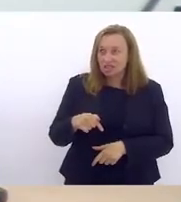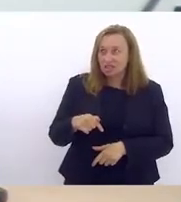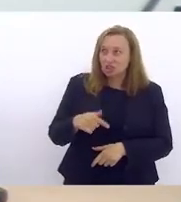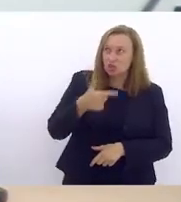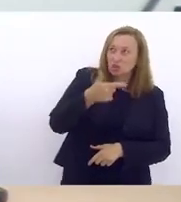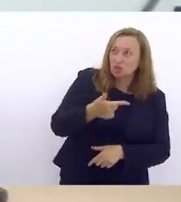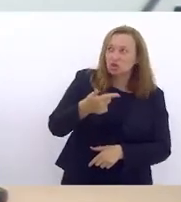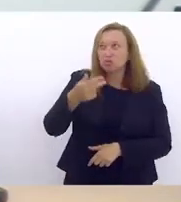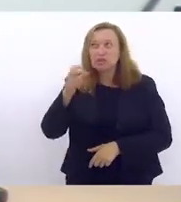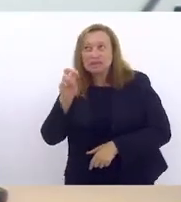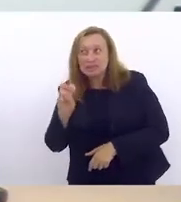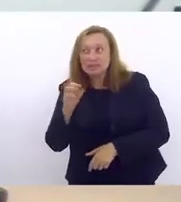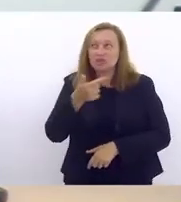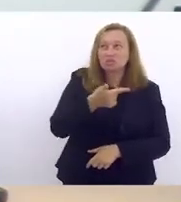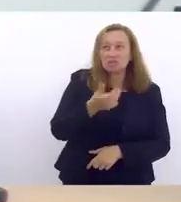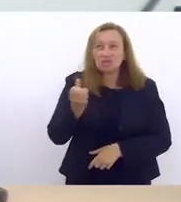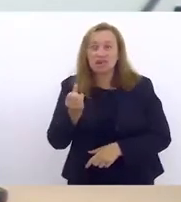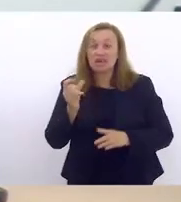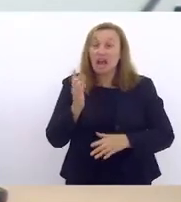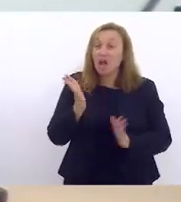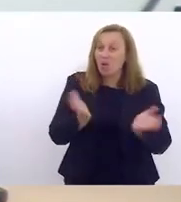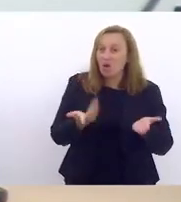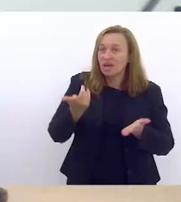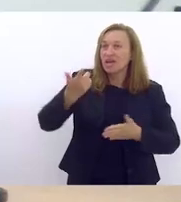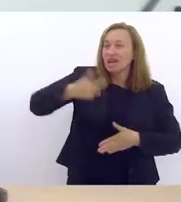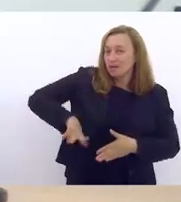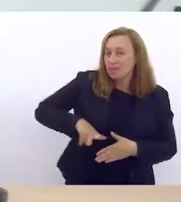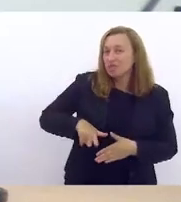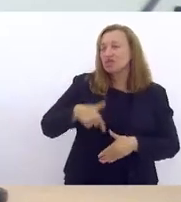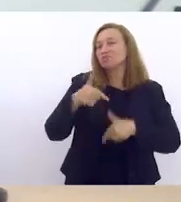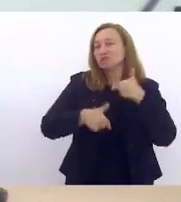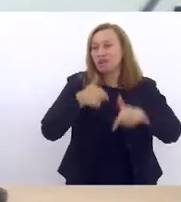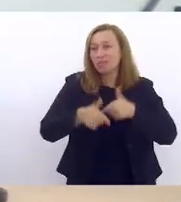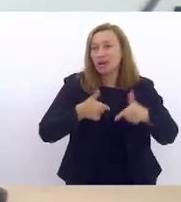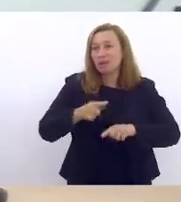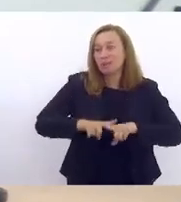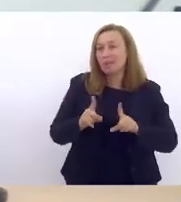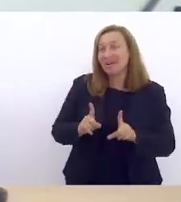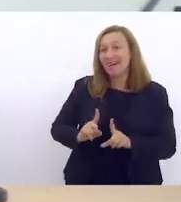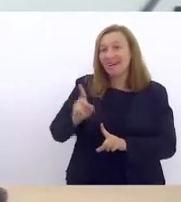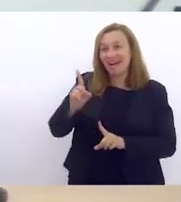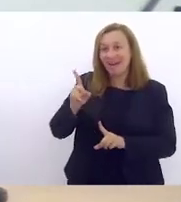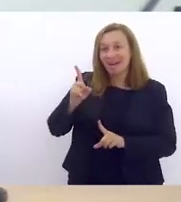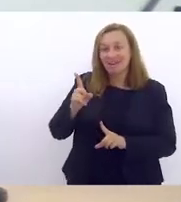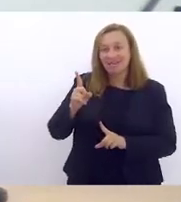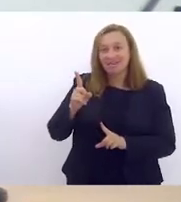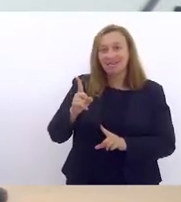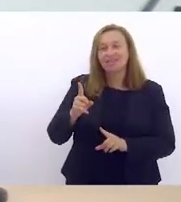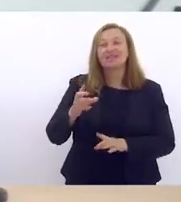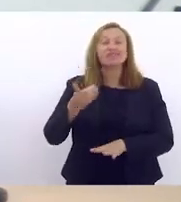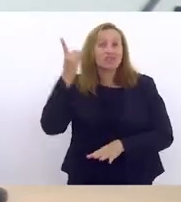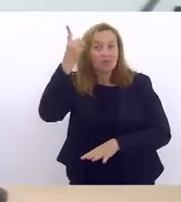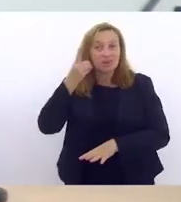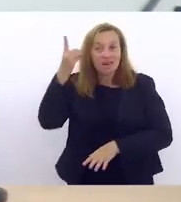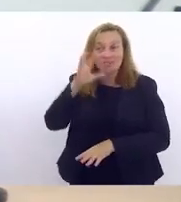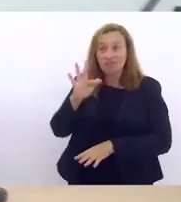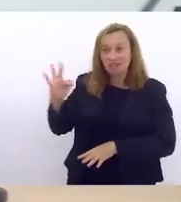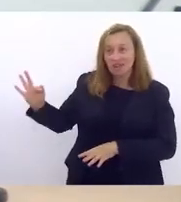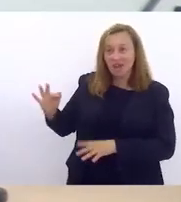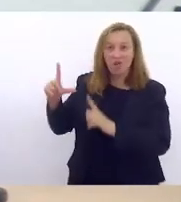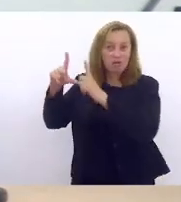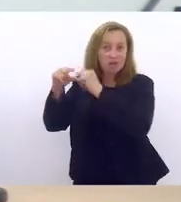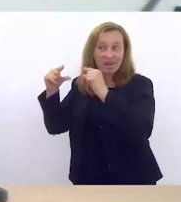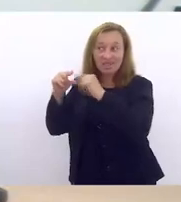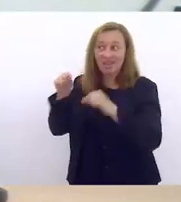2015, 2016, e agora a gente está repetindo esse trabalho de formiguinha, só que lá na Câmara dos Deputados Federal, lá em Brasília, né? A gente